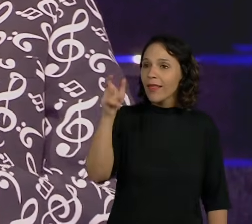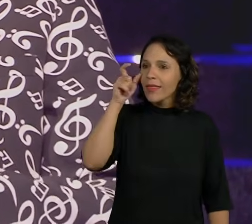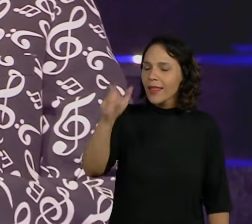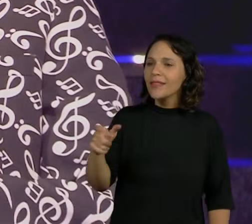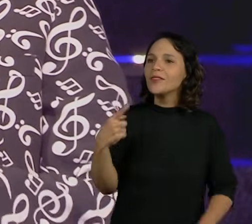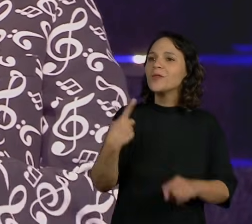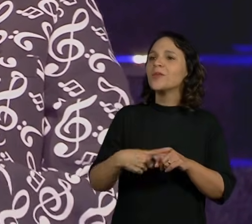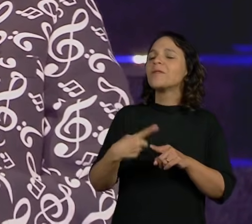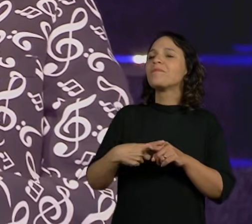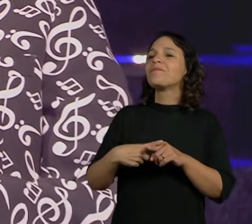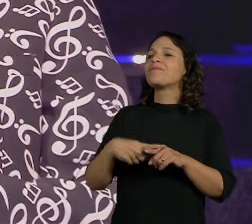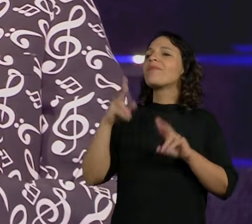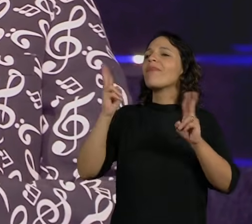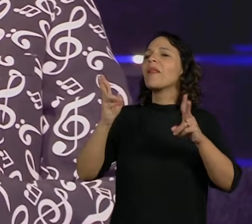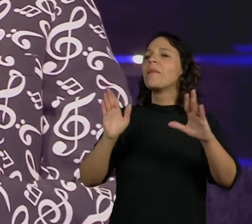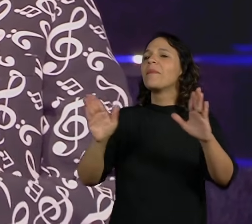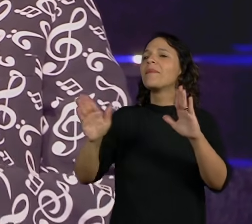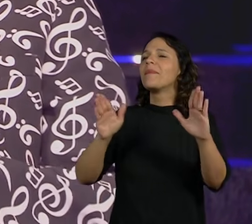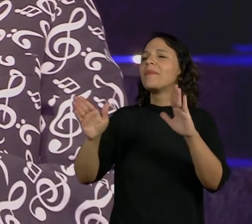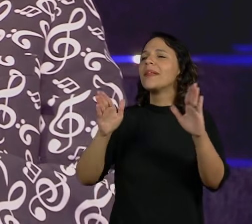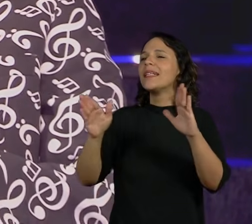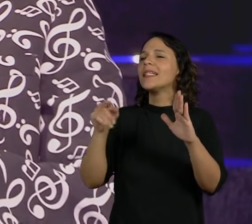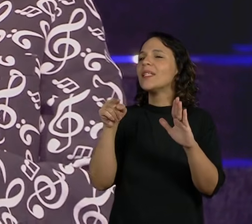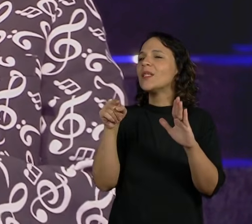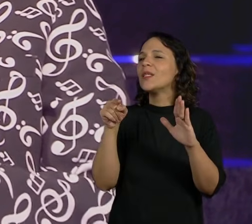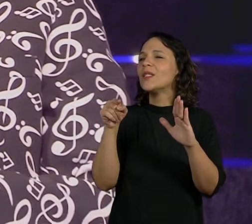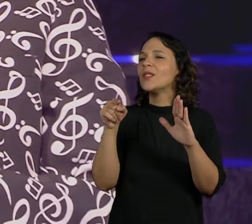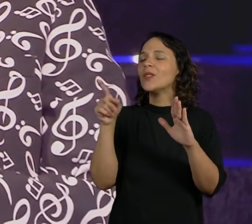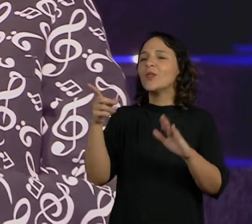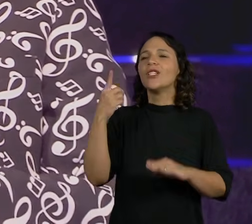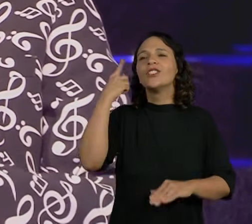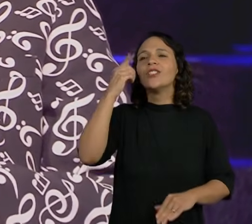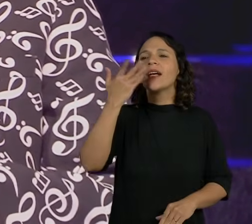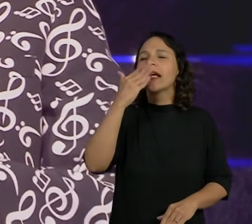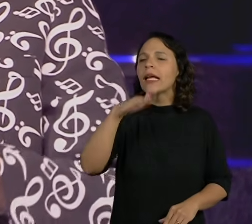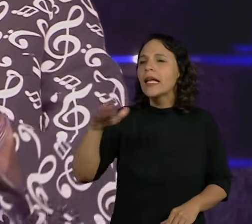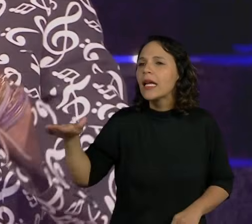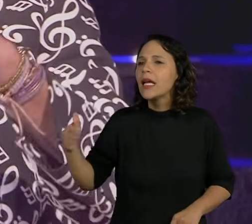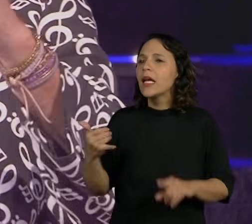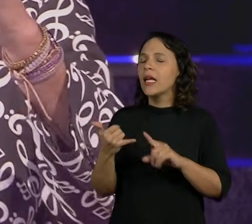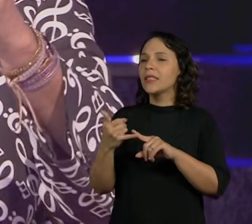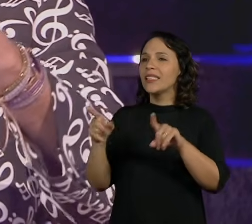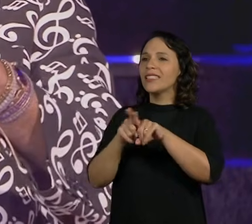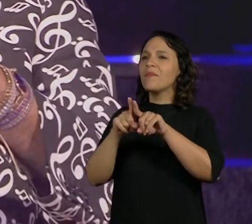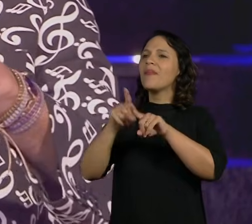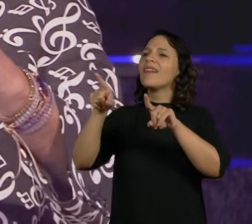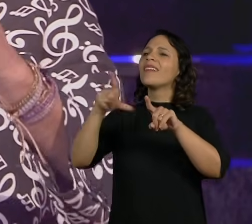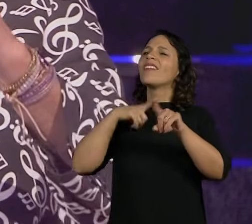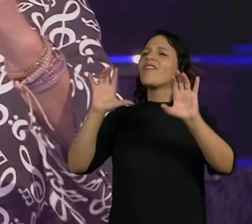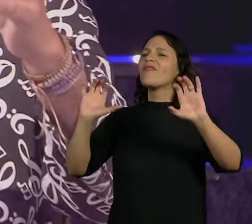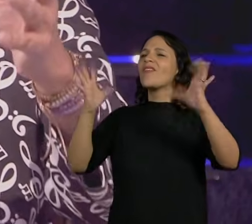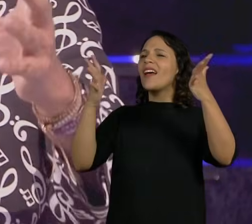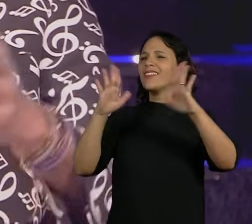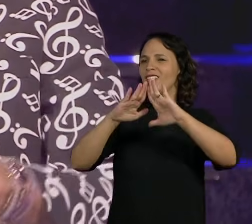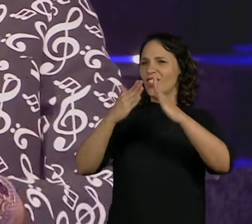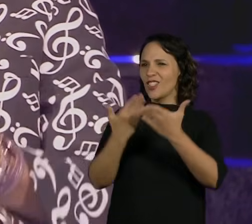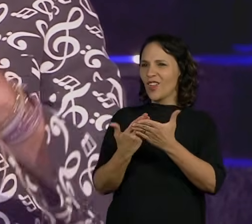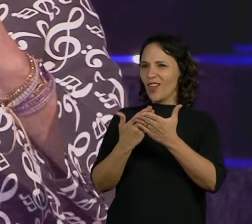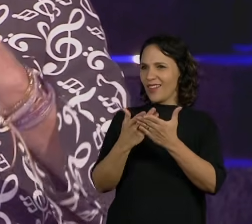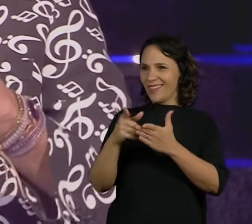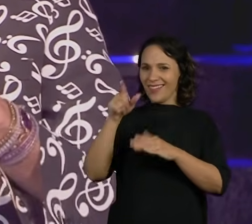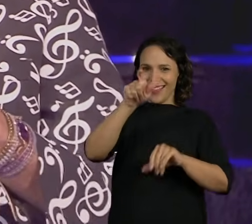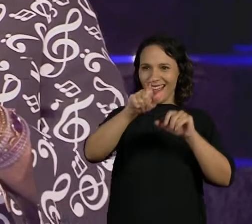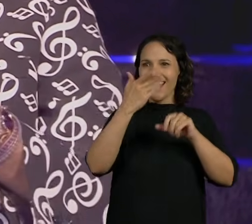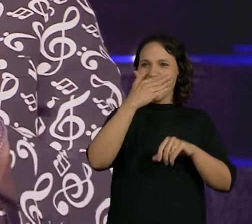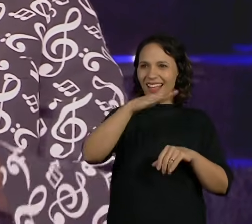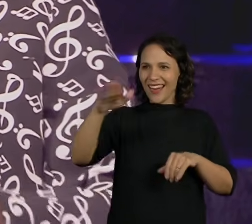que, ó, quando chega no Dia das Crianças, e tem umas coisas que as escolas fazem para o pessoal se vestir de brega, o que